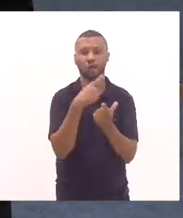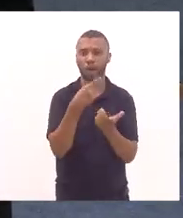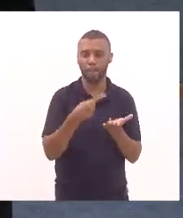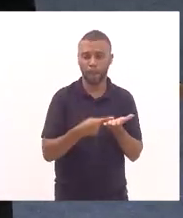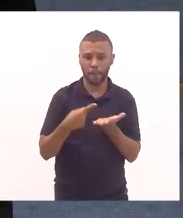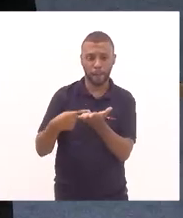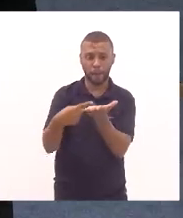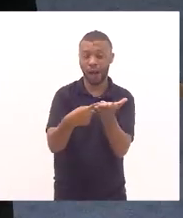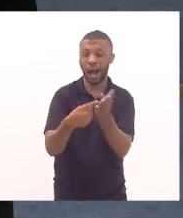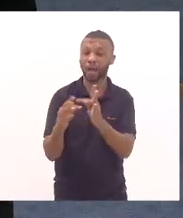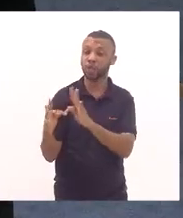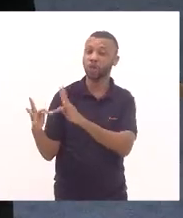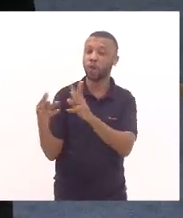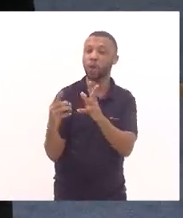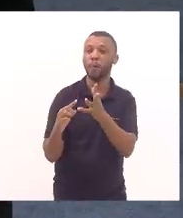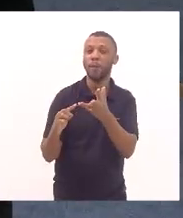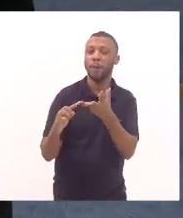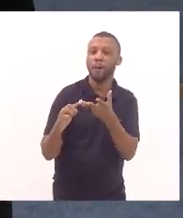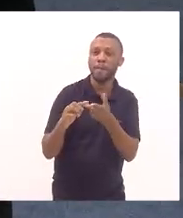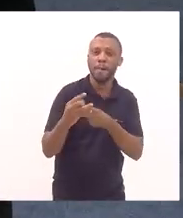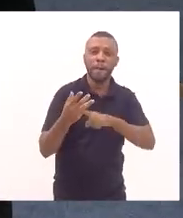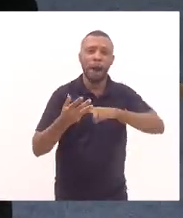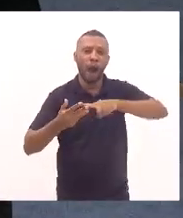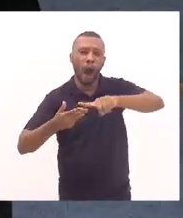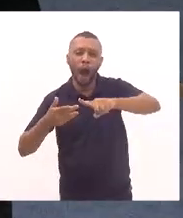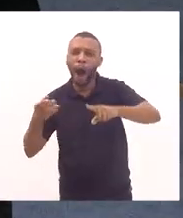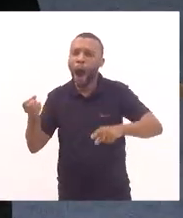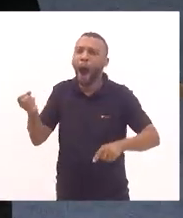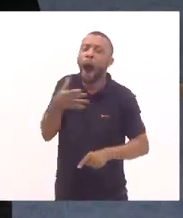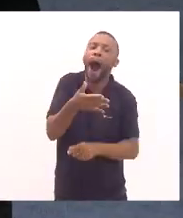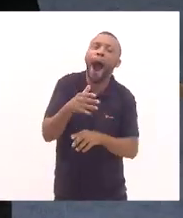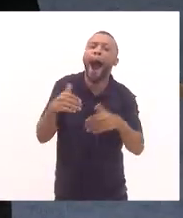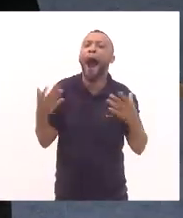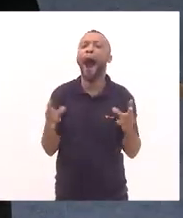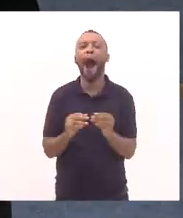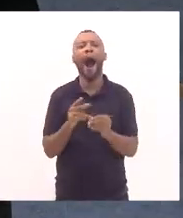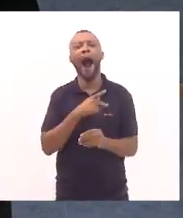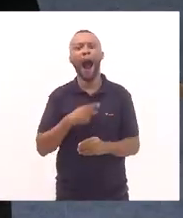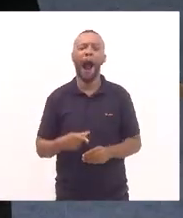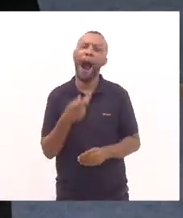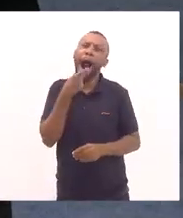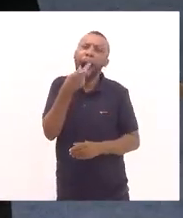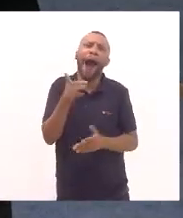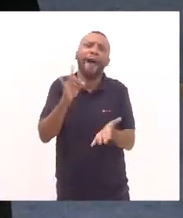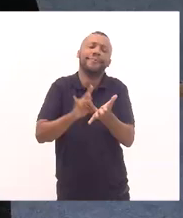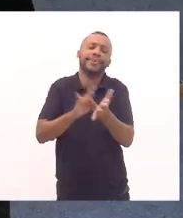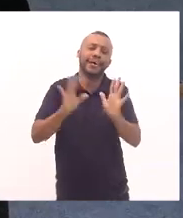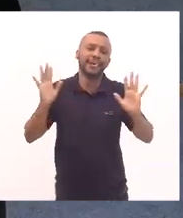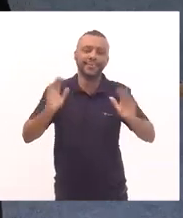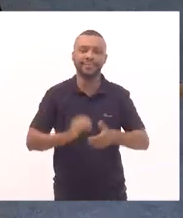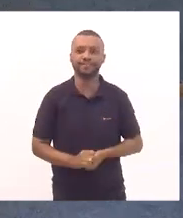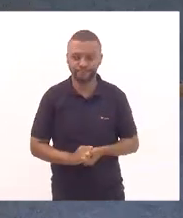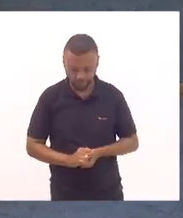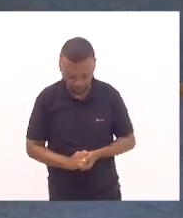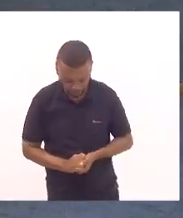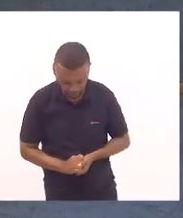absolutamente tudo, talvez de forma inédita. E aí, senhor presidente, vamos falar a verdade.